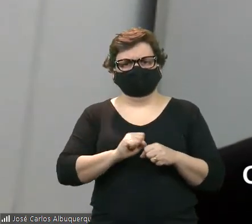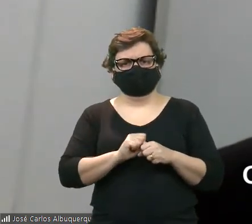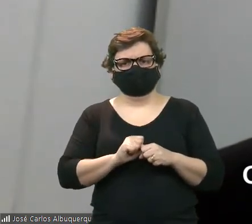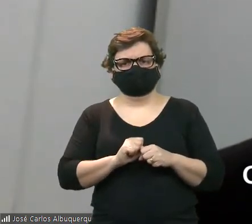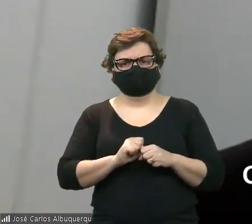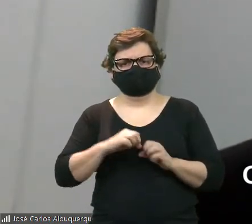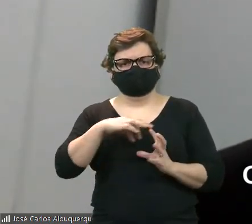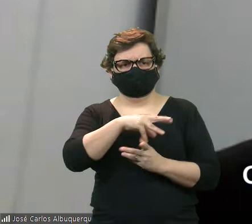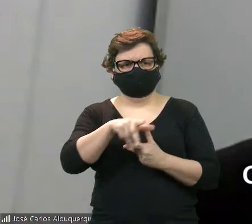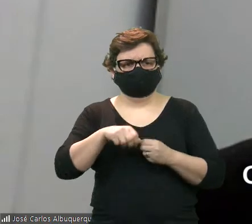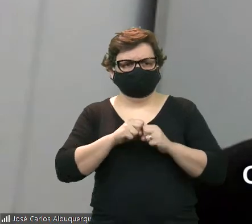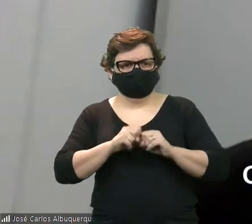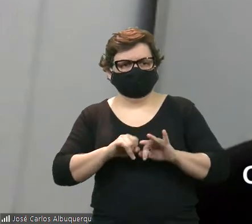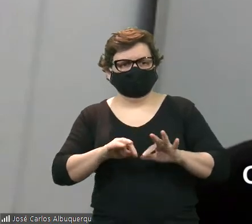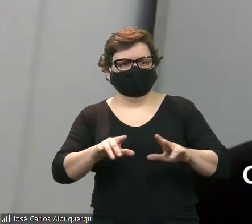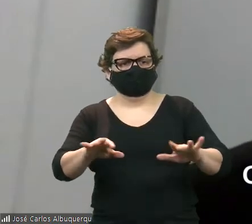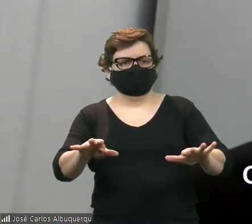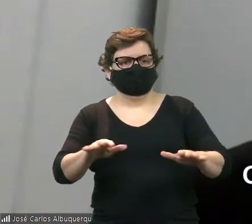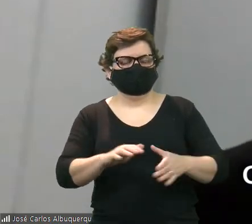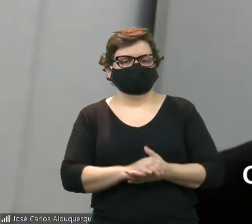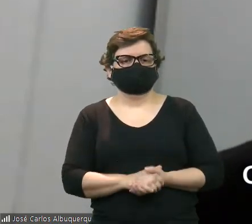da saúde dos consumidores.